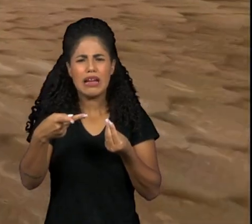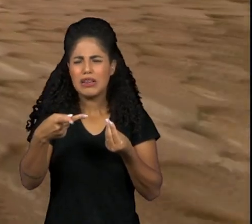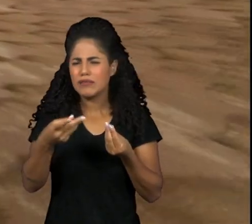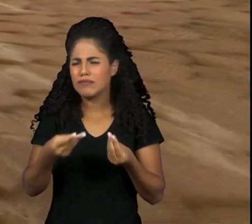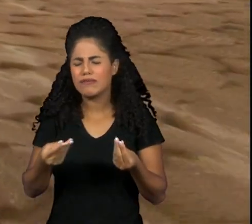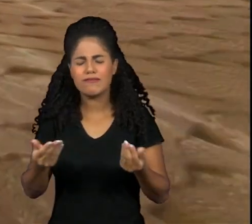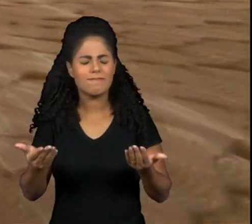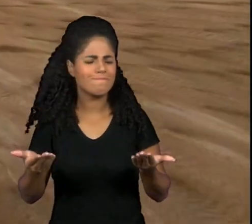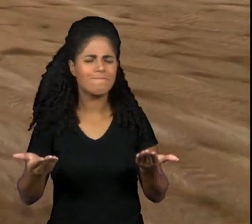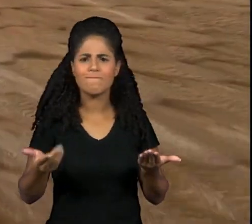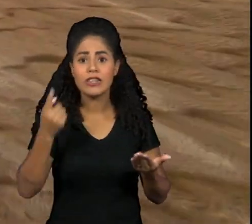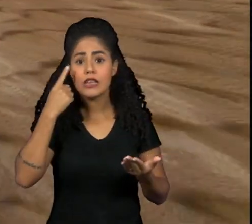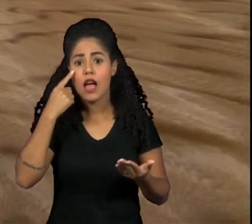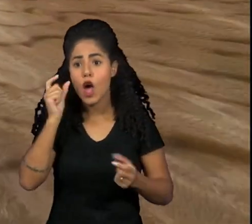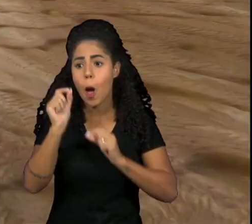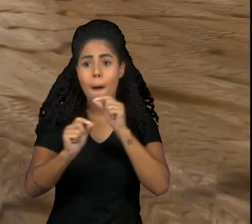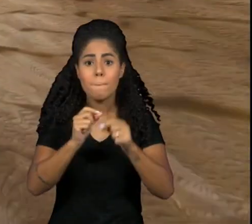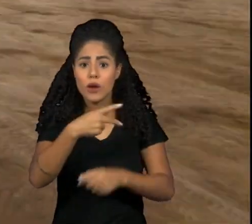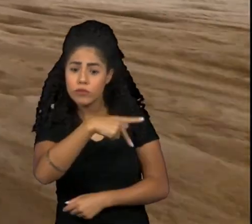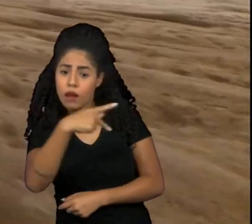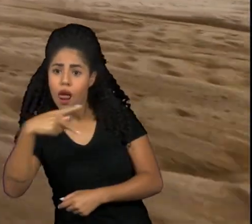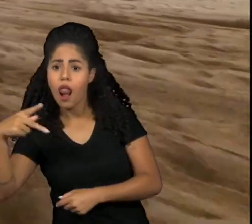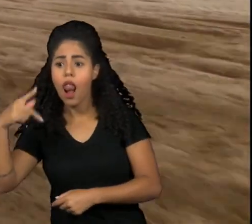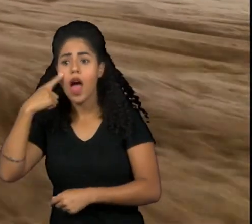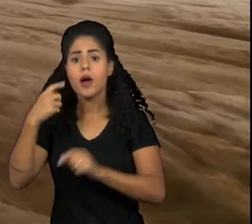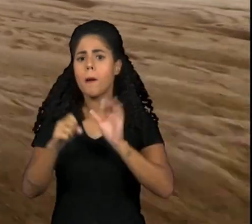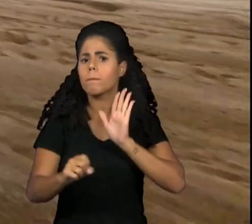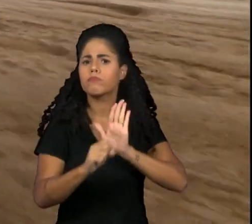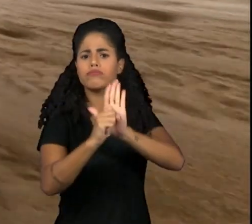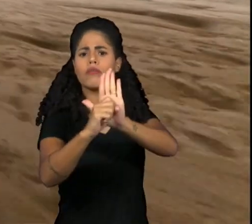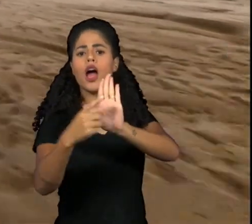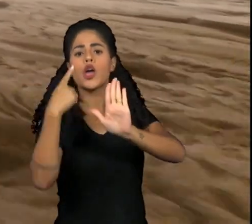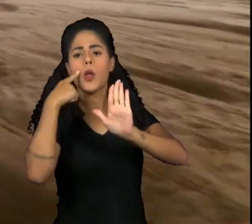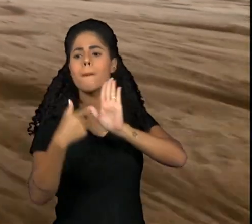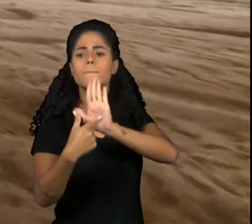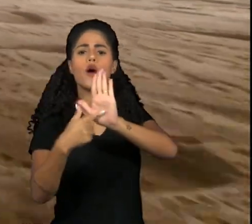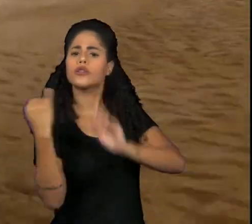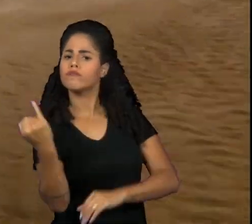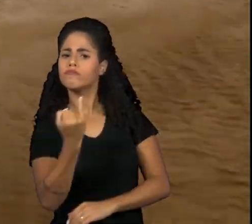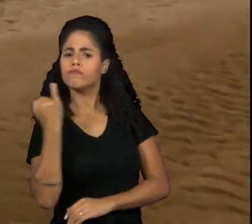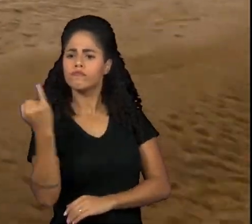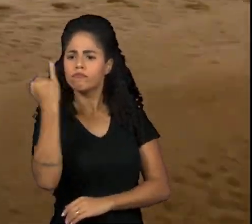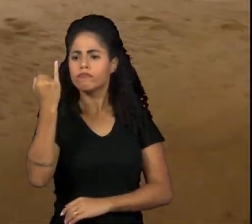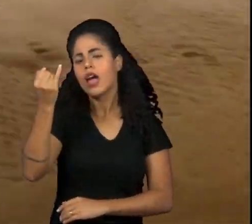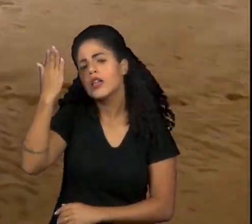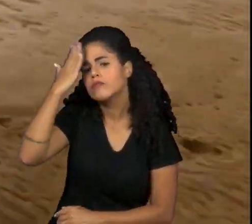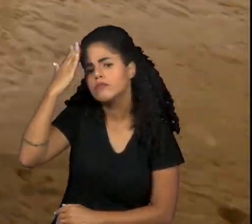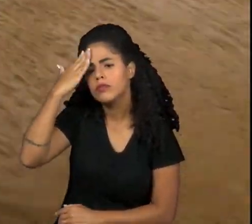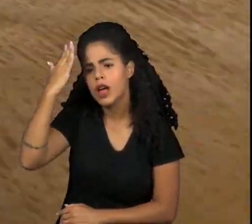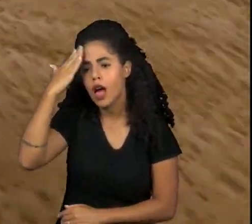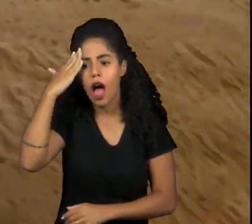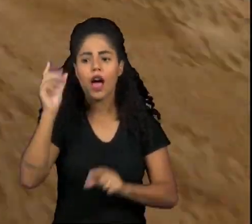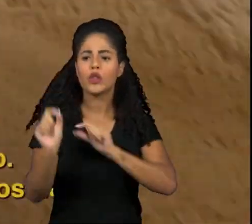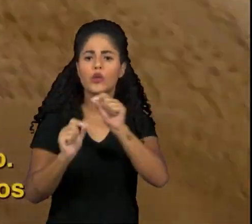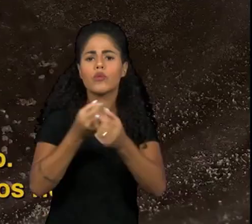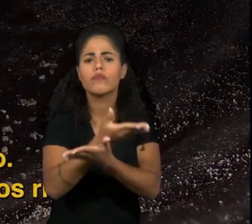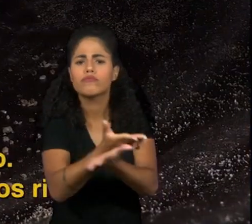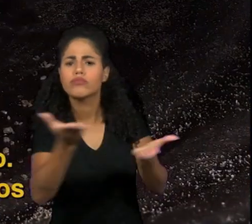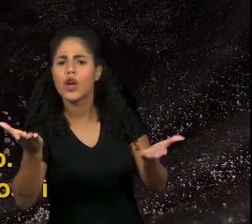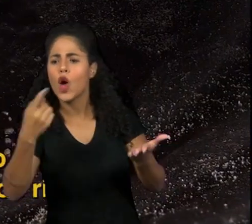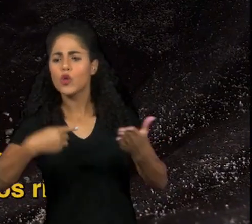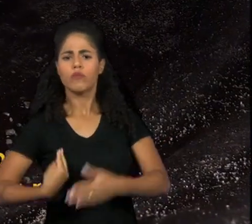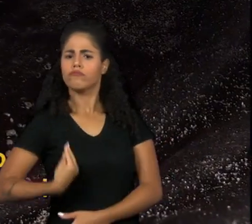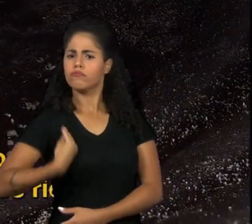O vídeo é apresentado por Júnior Yanomami, presidente da Associação Urihi. Falando na língua do seu povo,